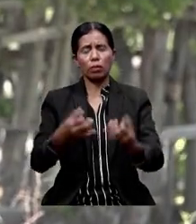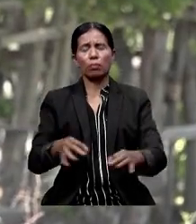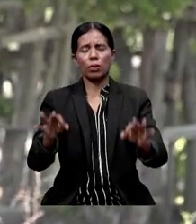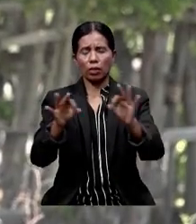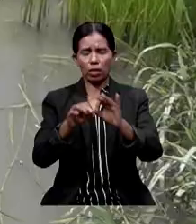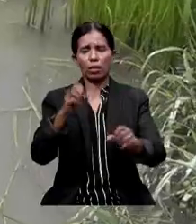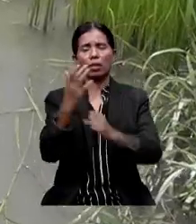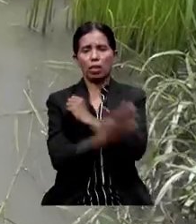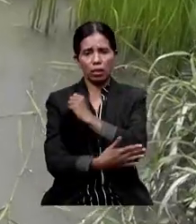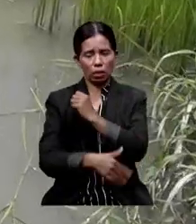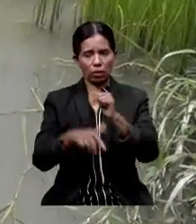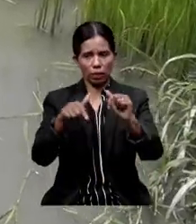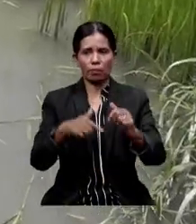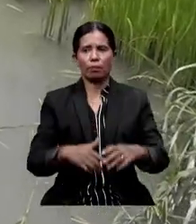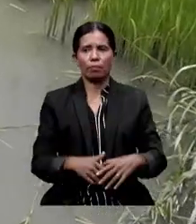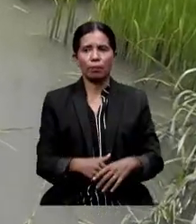iha raida.